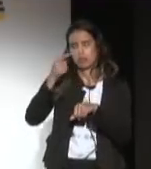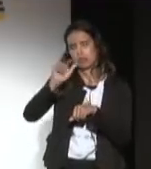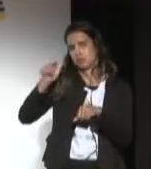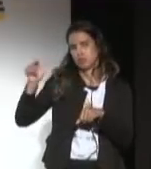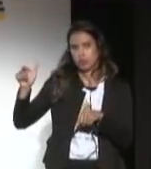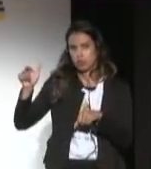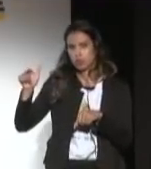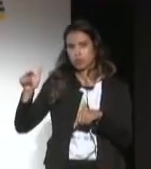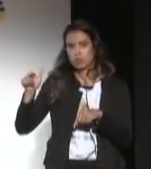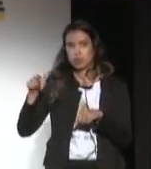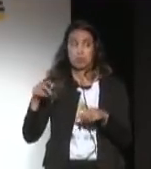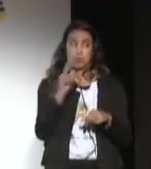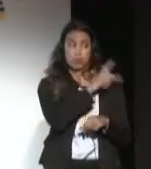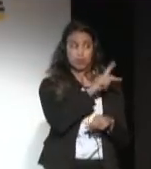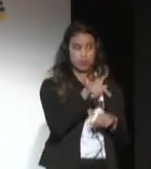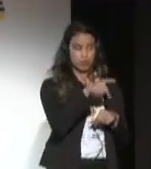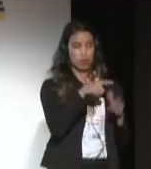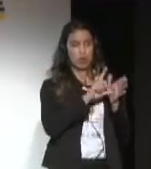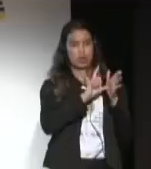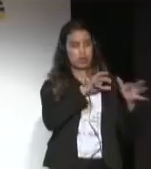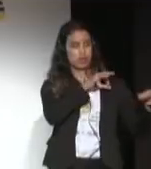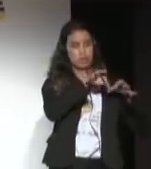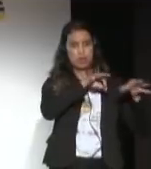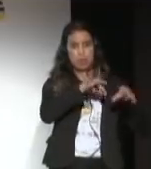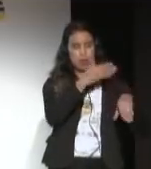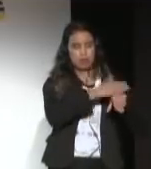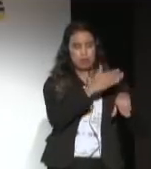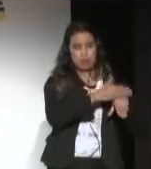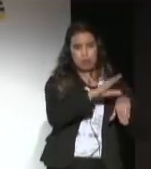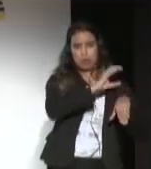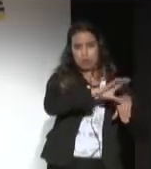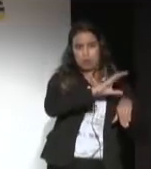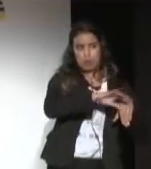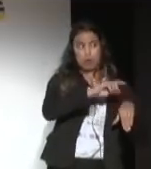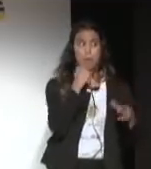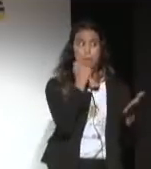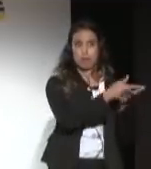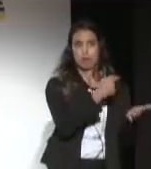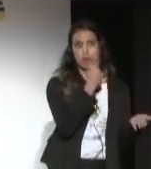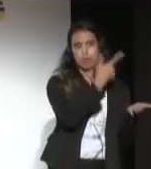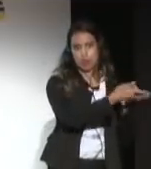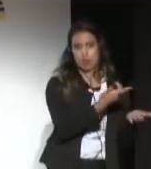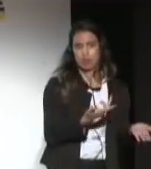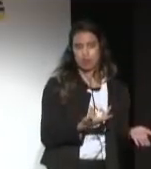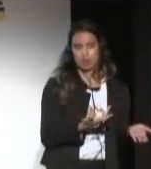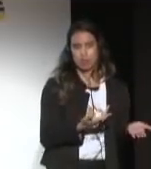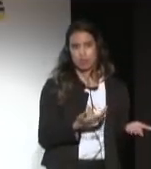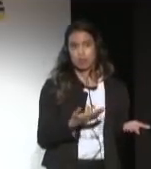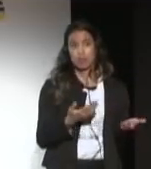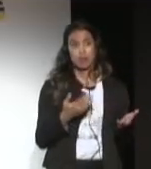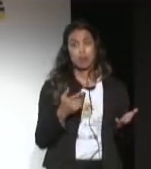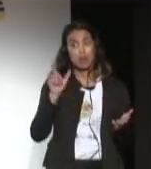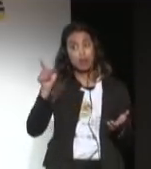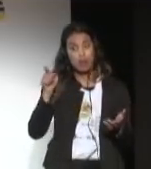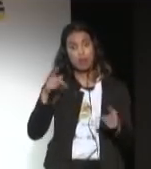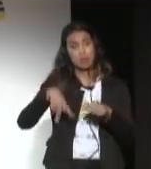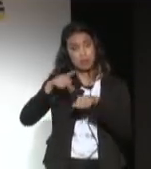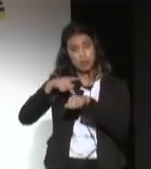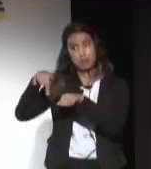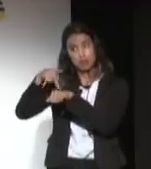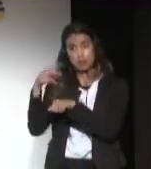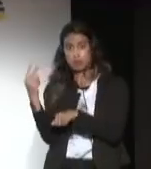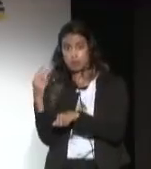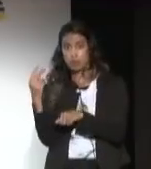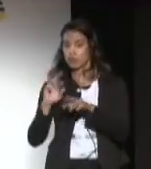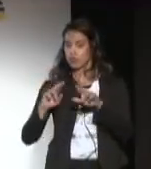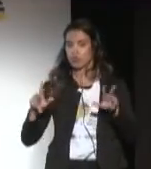é completamente remunerado. Tudo é pago. Em qualquer lugar que você quiser se preparar, você tem esse auxílio, você